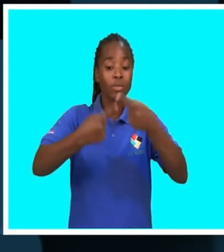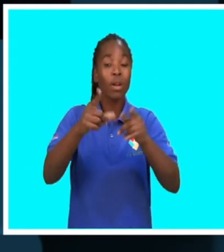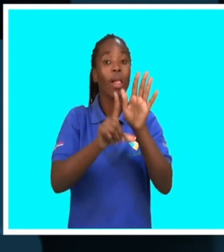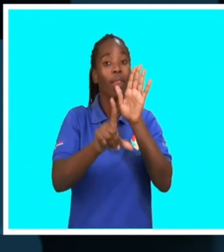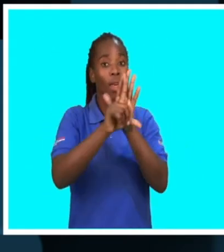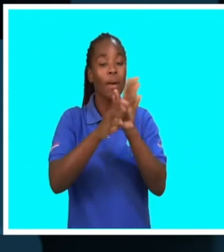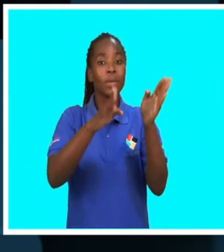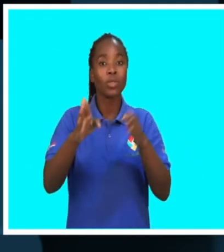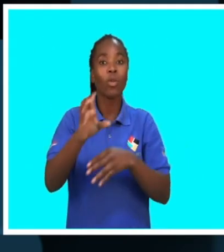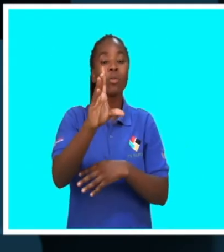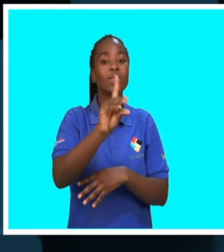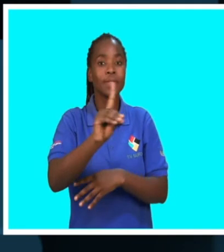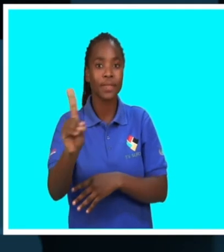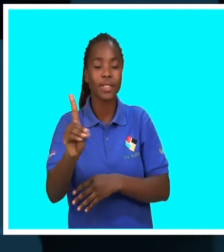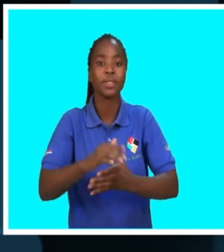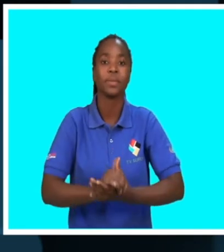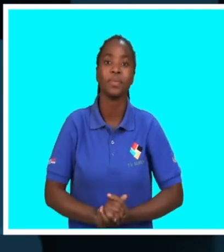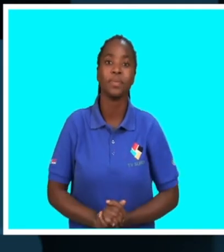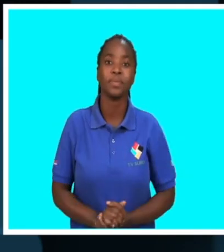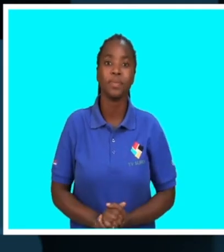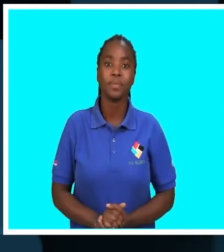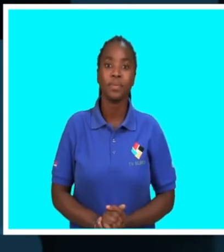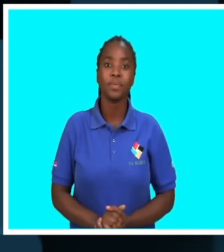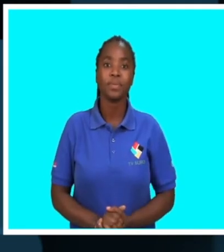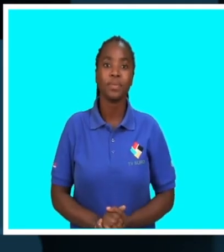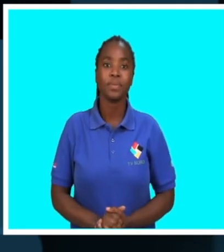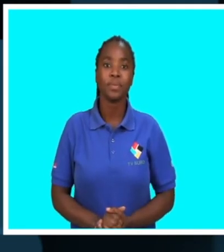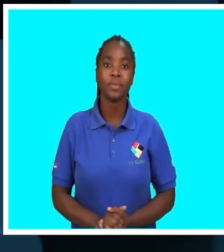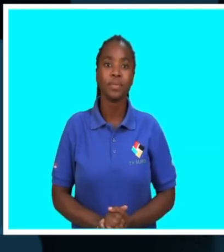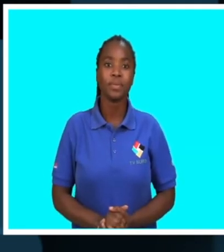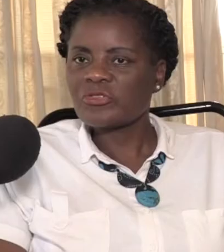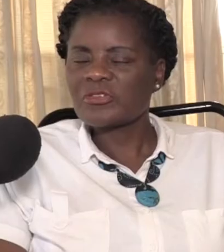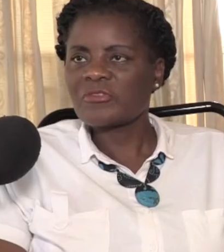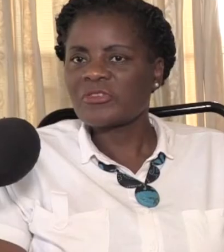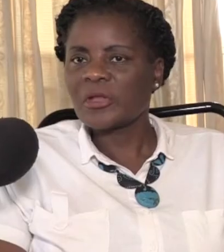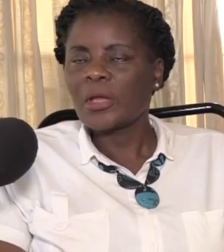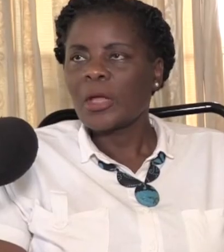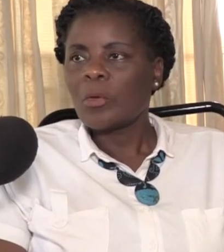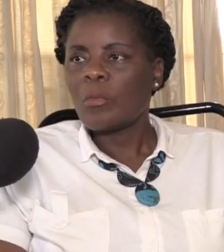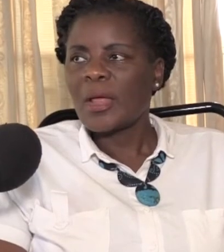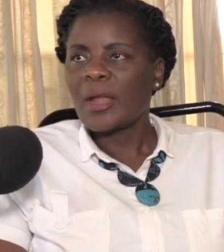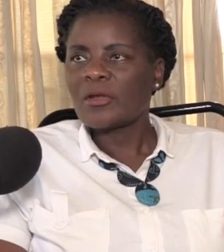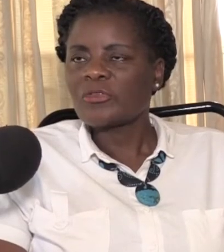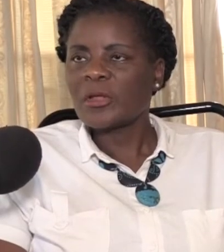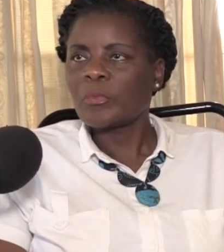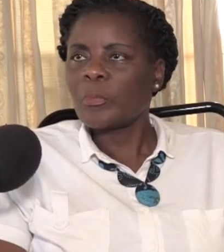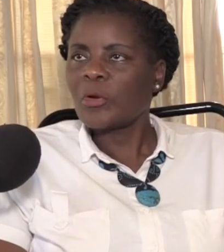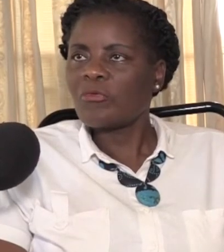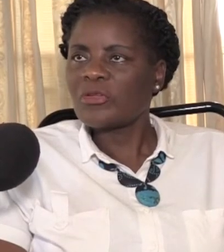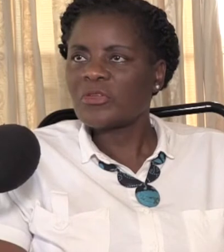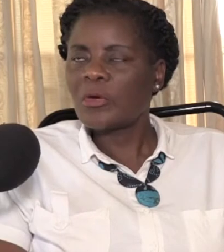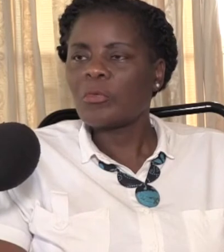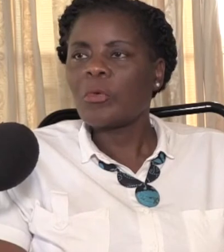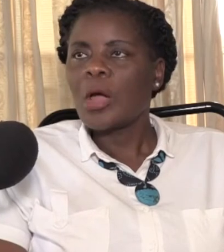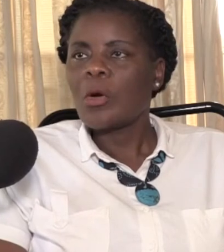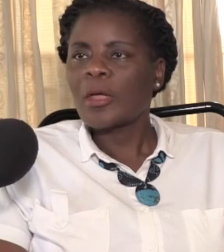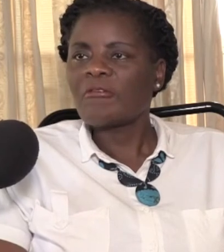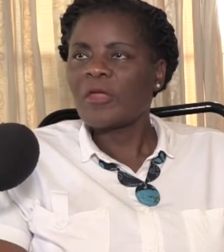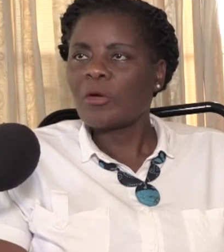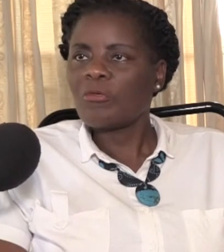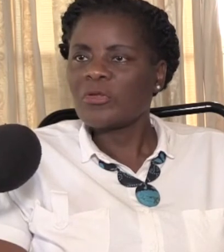aplicabilidades da Convenção da Pessoa com Deficiência. Gostaria de fazer uma análise da própria Convenção,